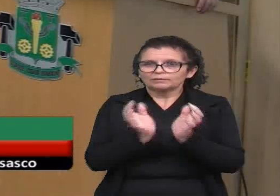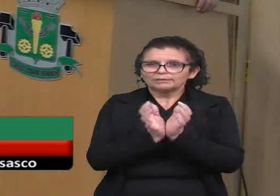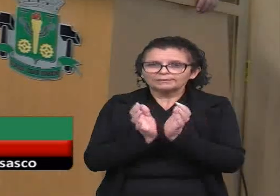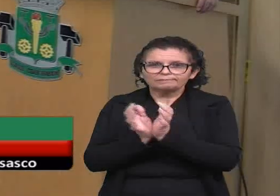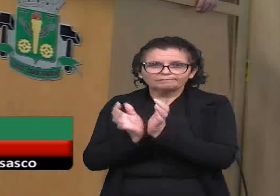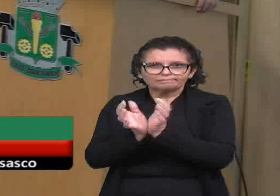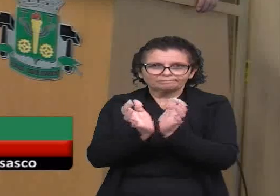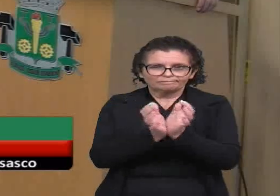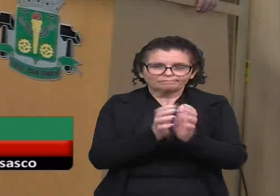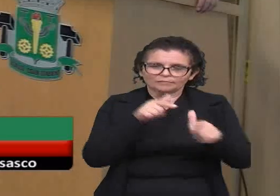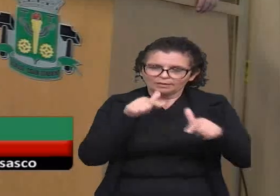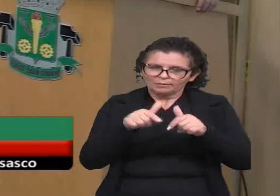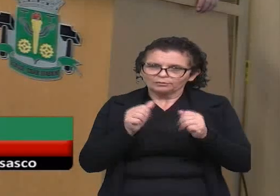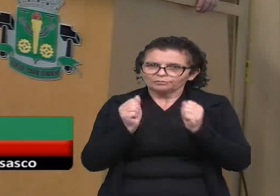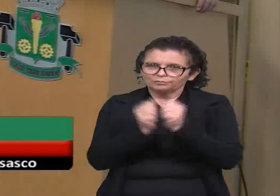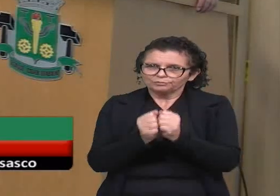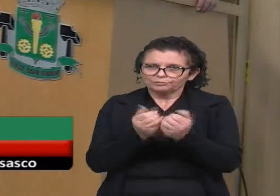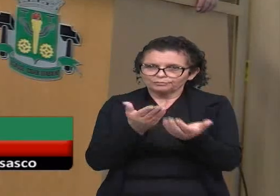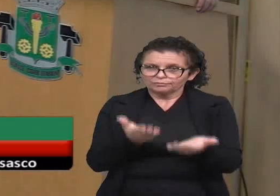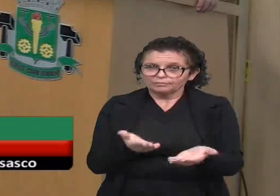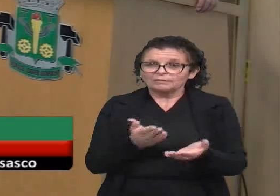colaboradores que trabalham com você lá,